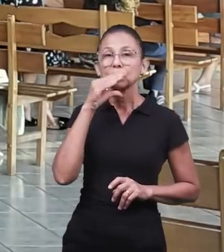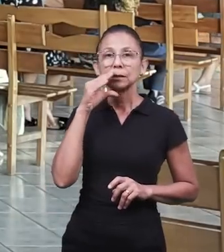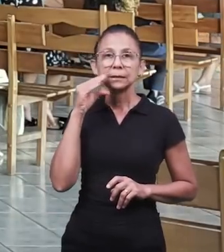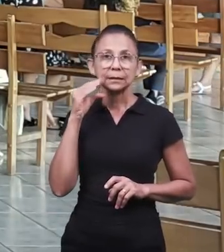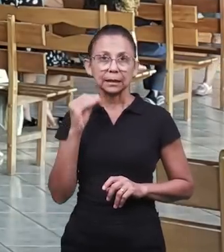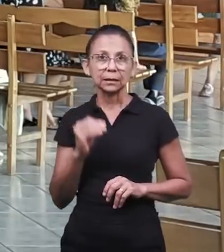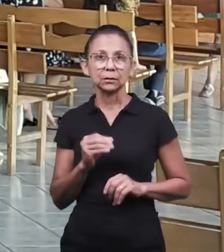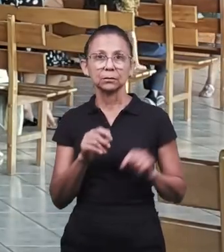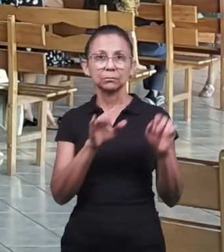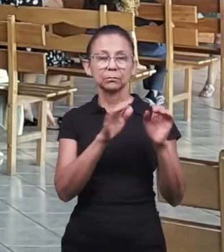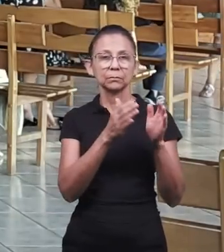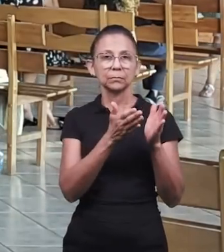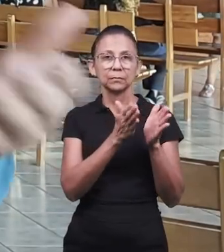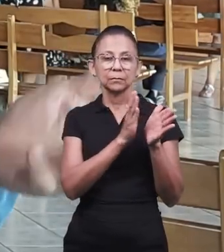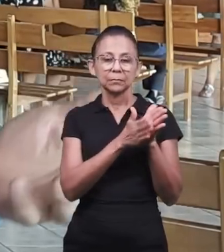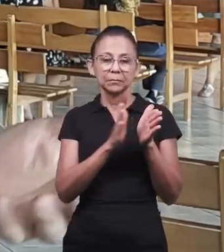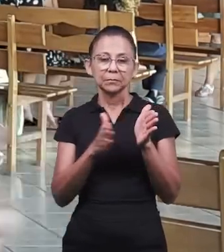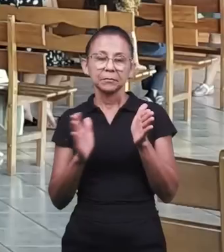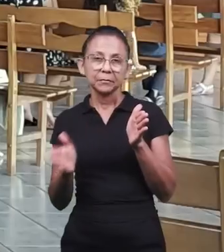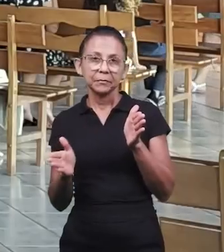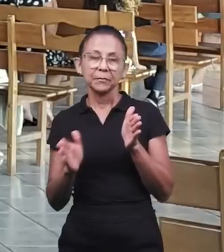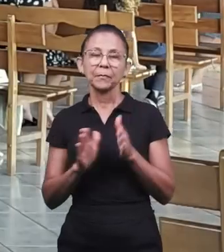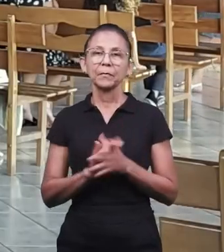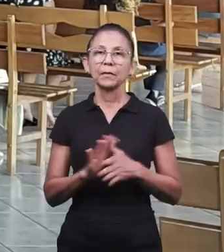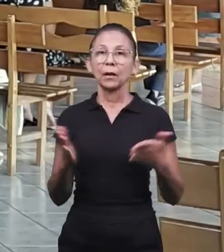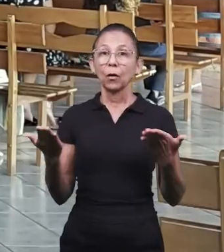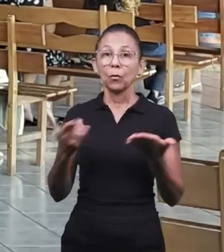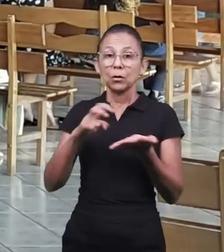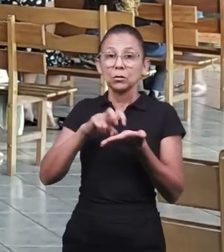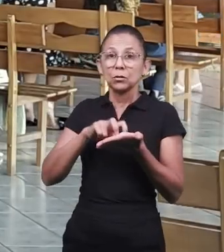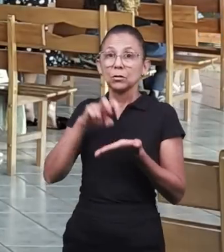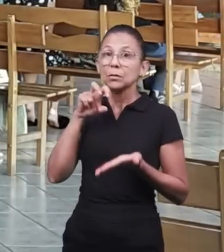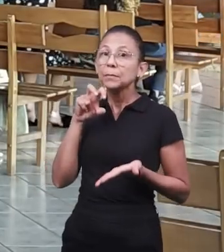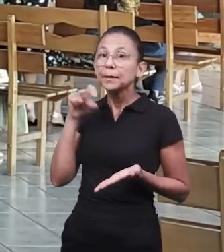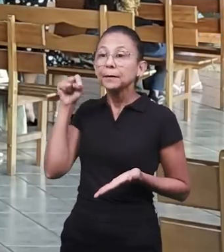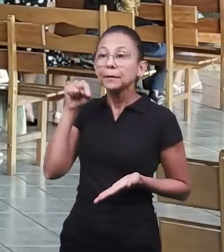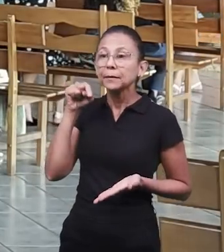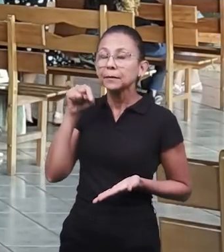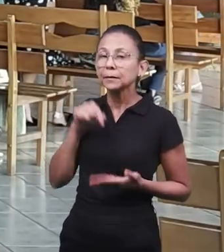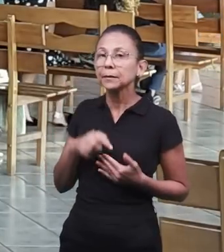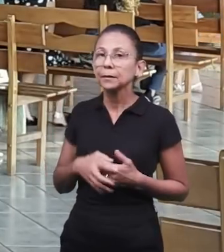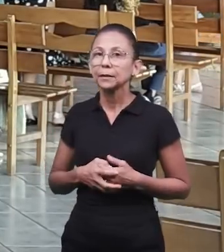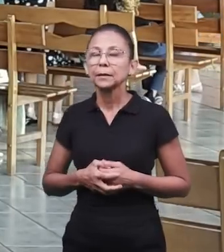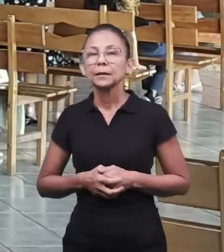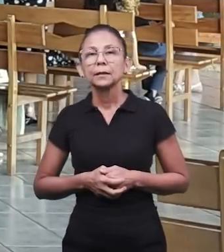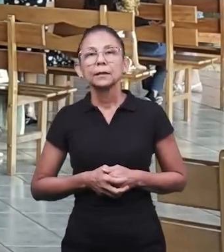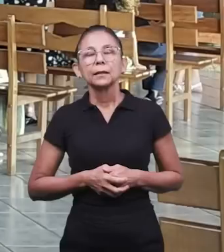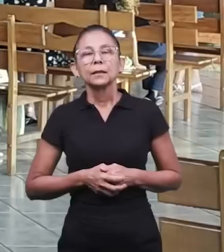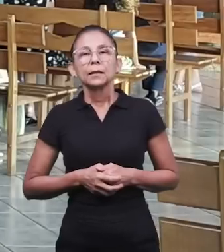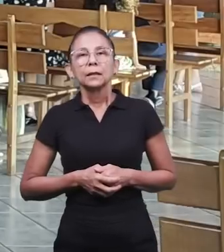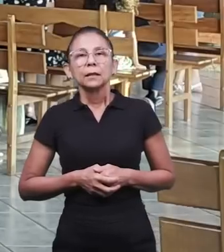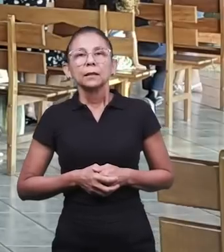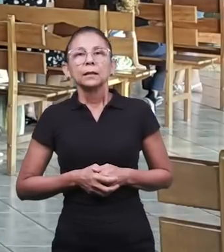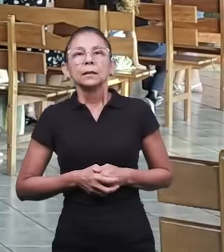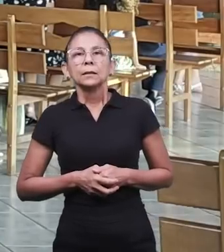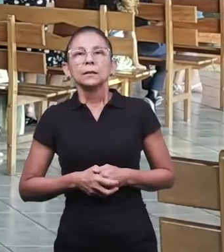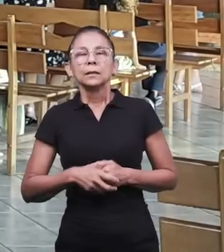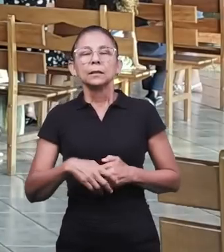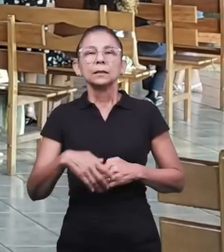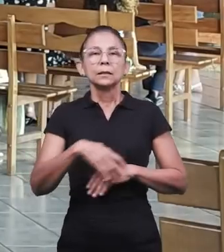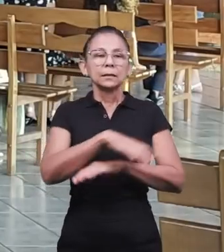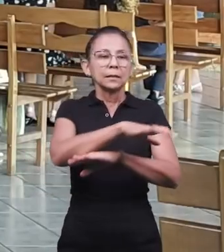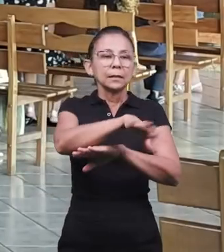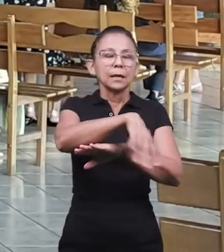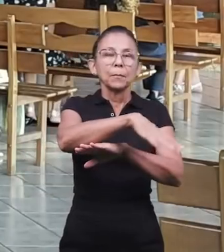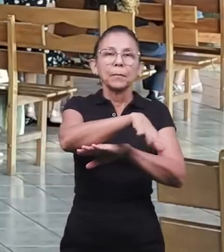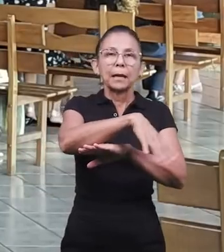os adultos. Também nós tivemos hoje pela manhã aqui, fizemos nas praças,